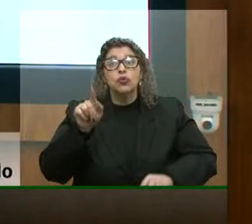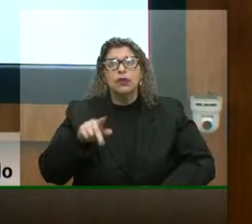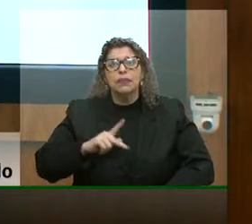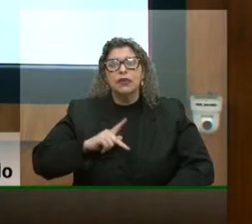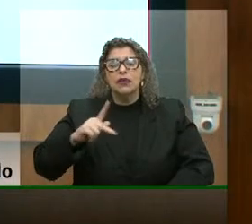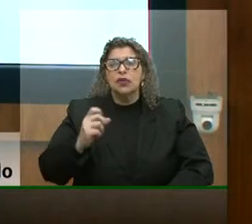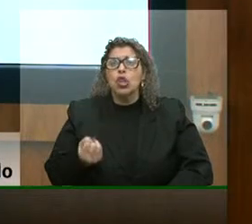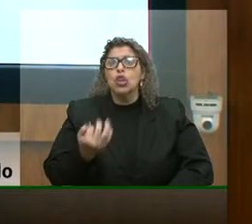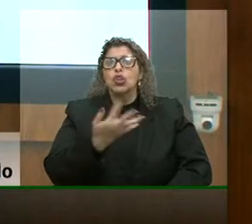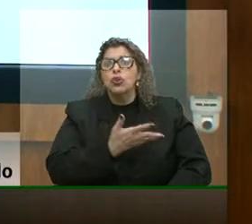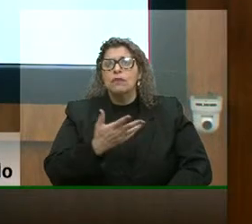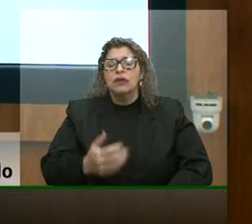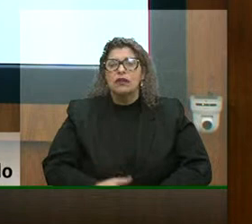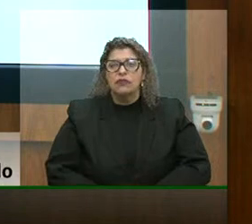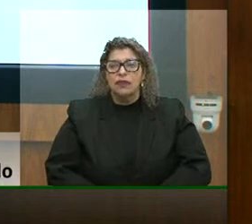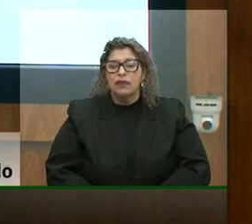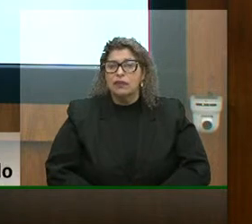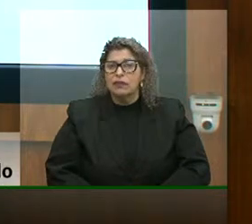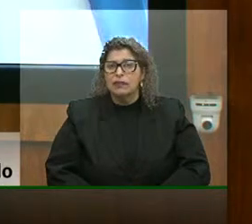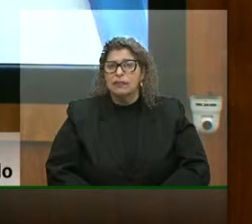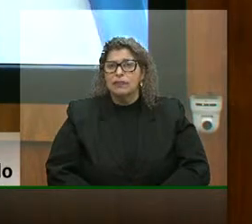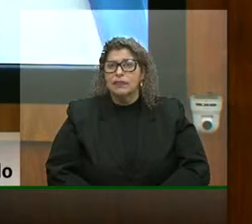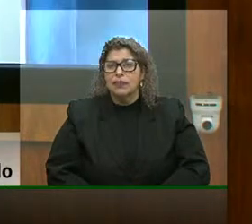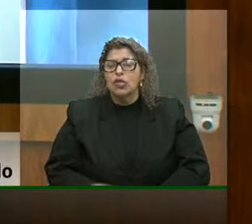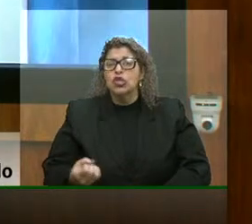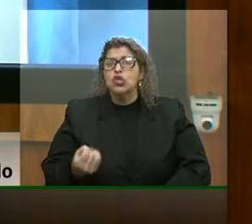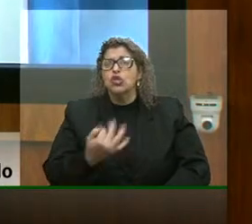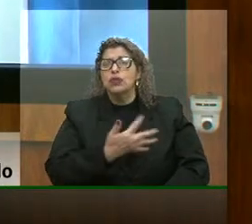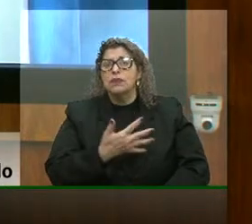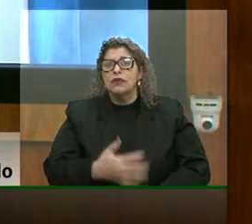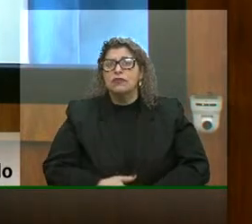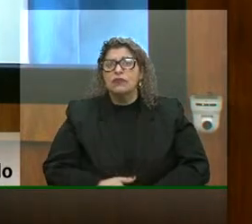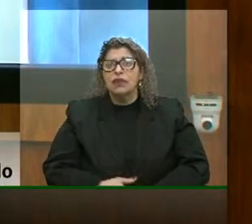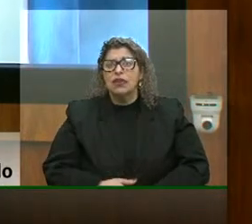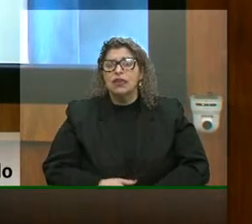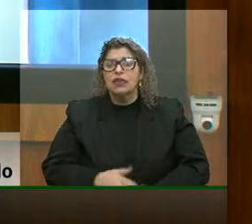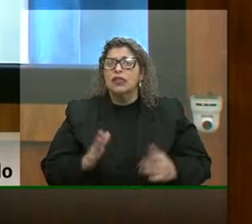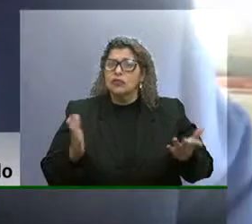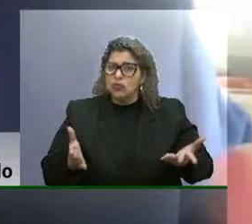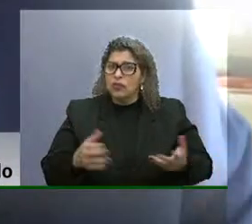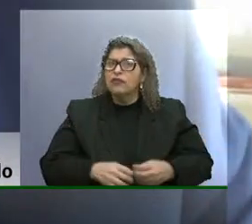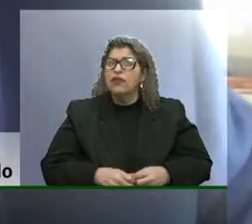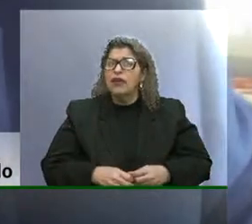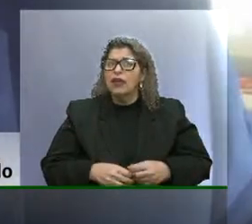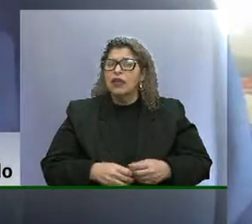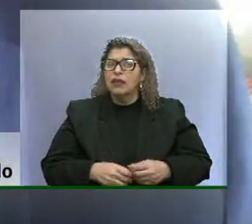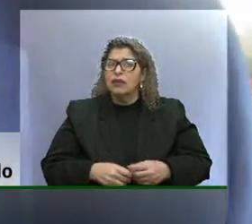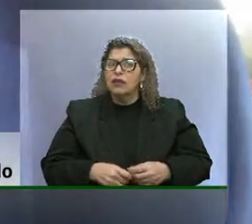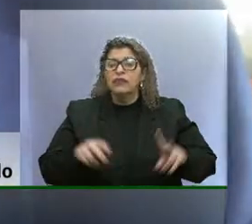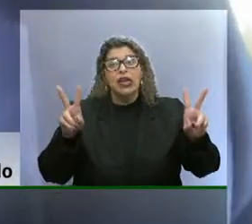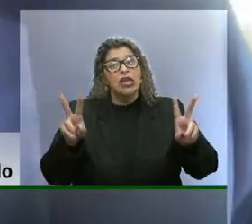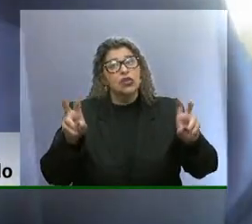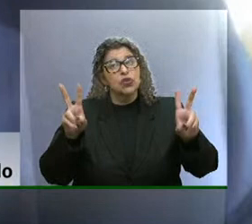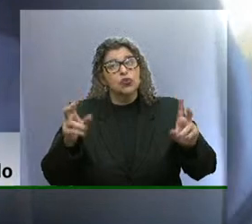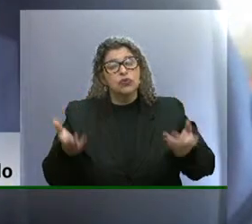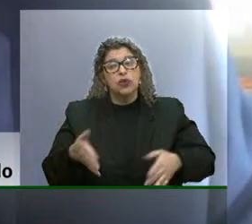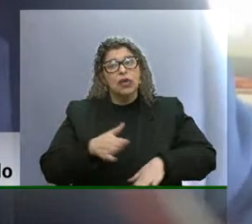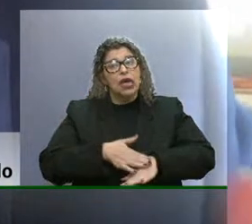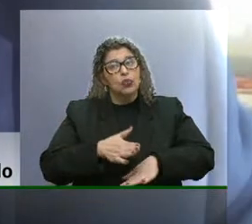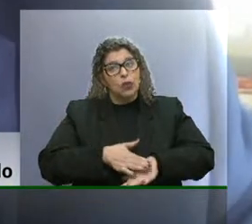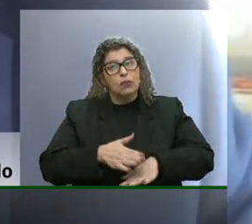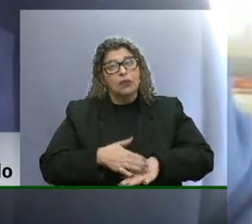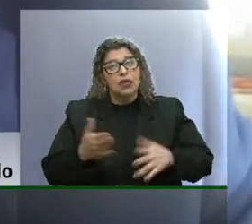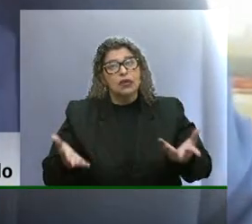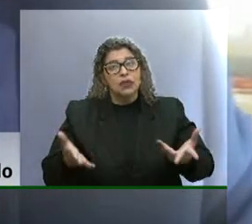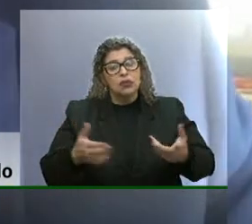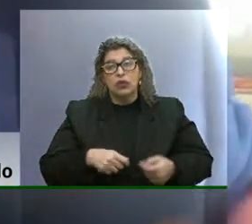em inúmeras vezes, o senhor permitiu que se abordasse de maneira correlata diversos assuntos. Mas se nesse momento o senhor acha